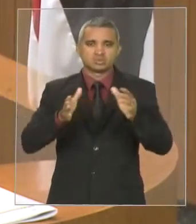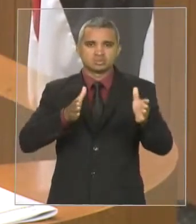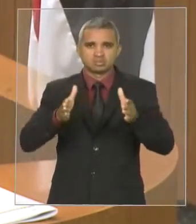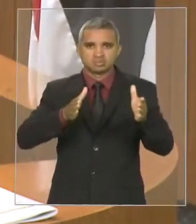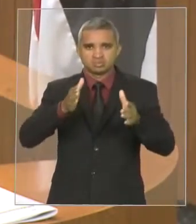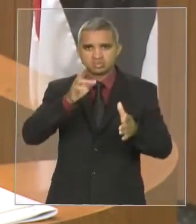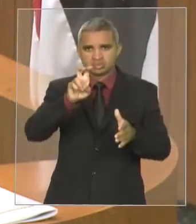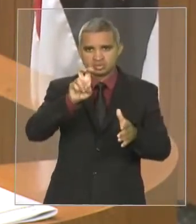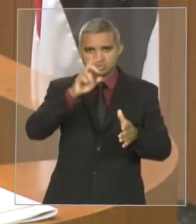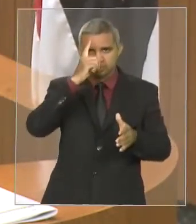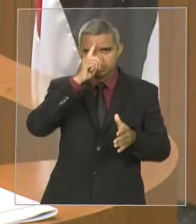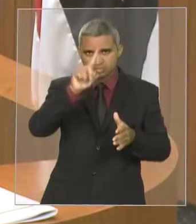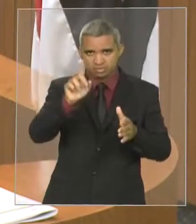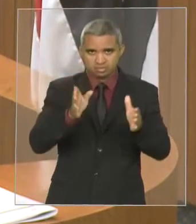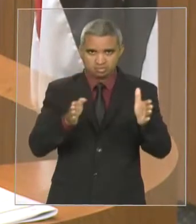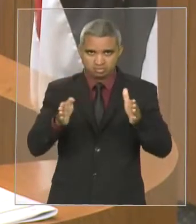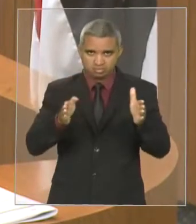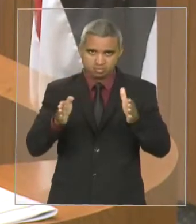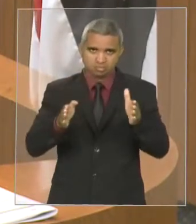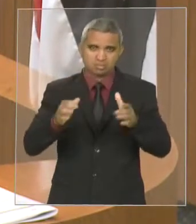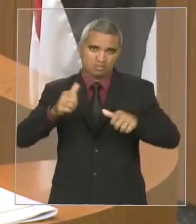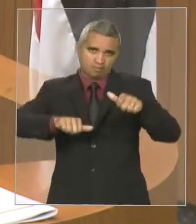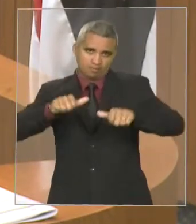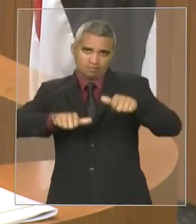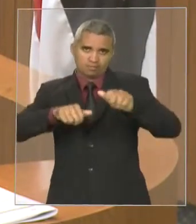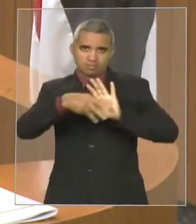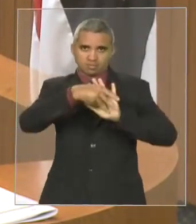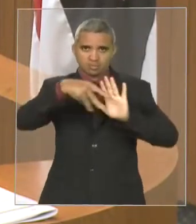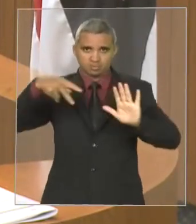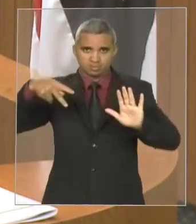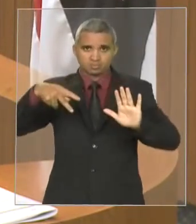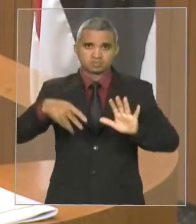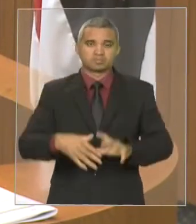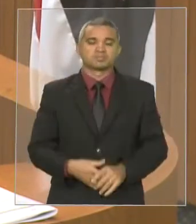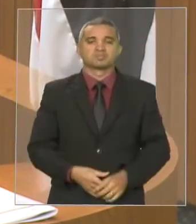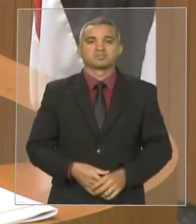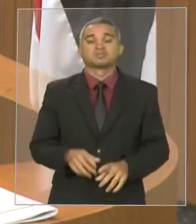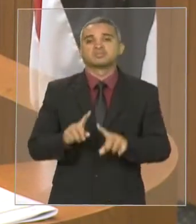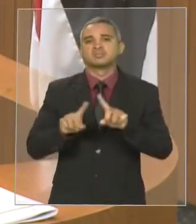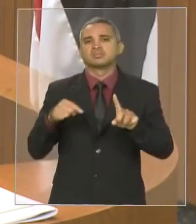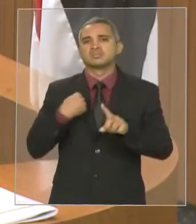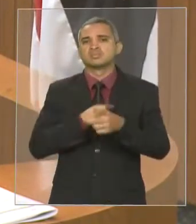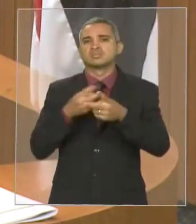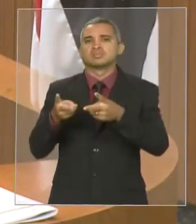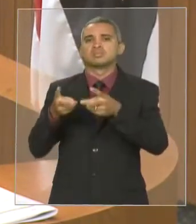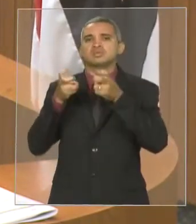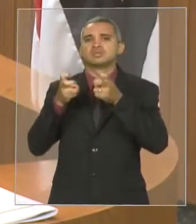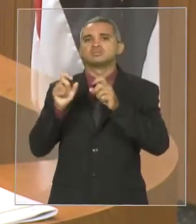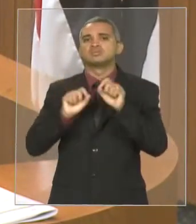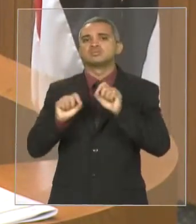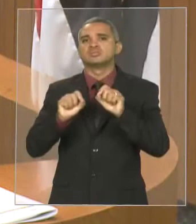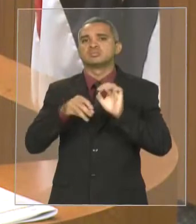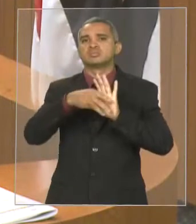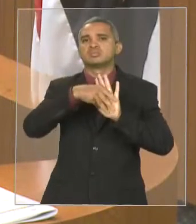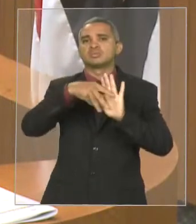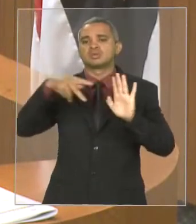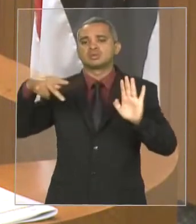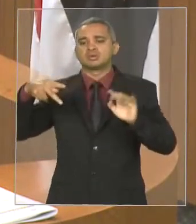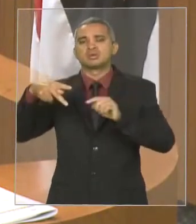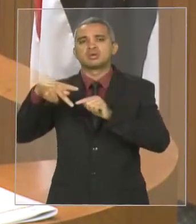se percebe, deputado Max Barros, é que a utilização de medida provisória deve ser exceção, deve